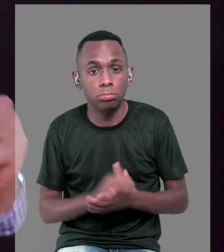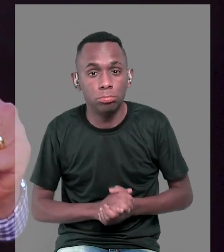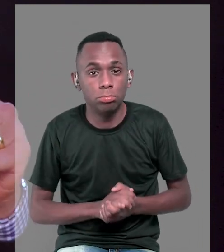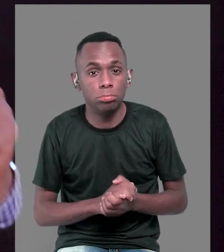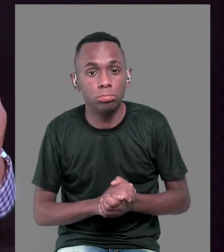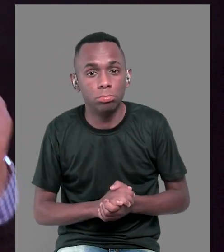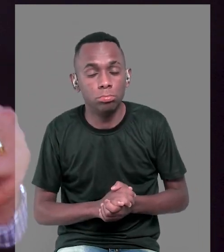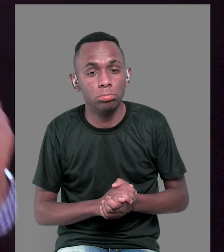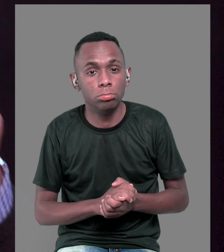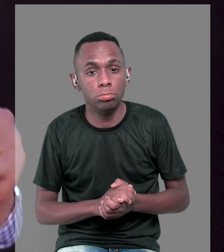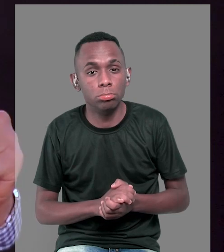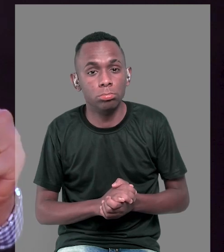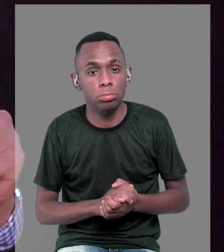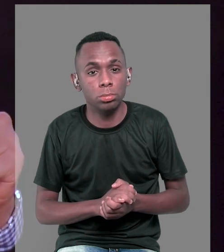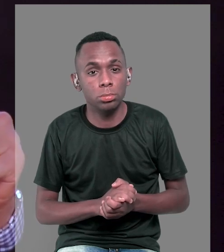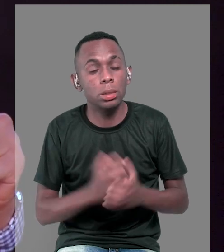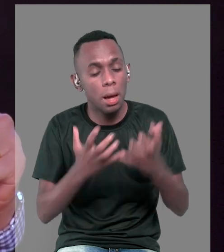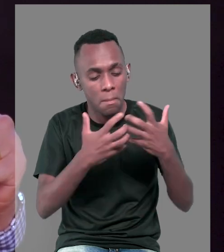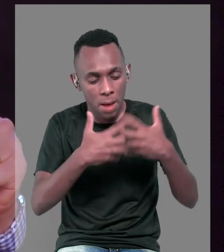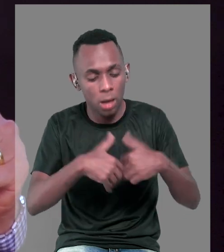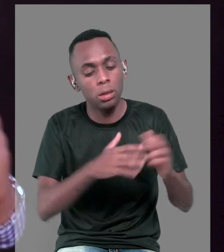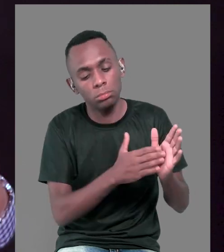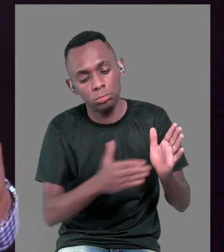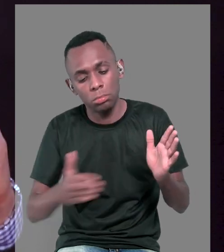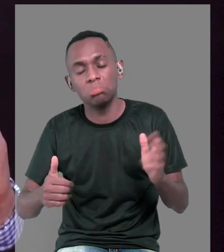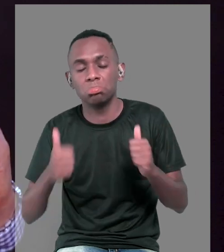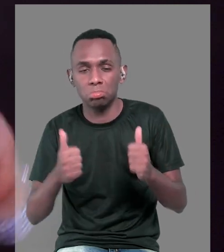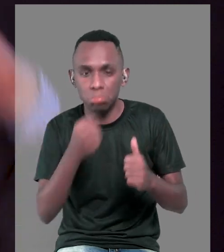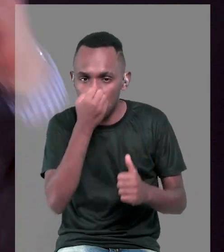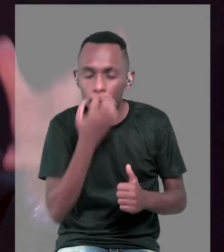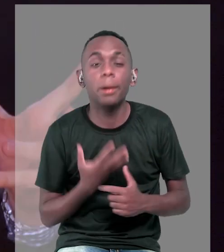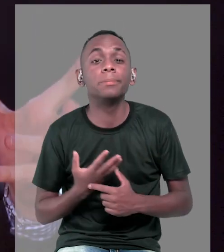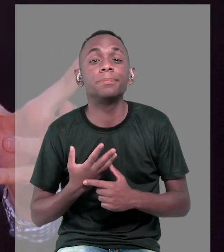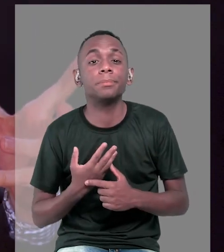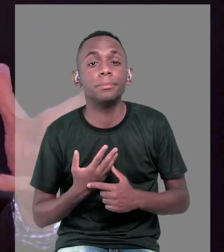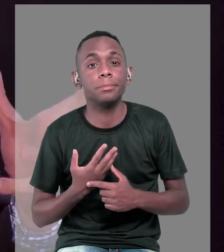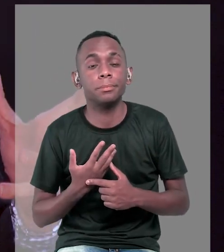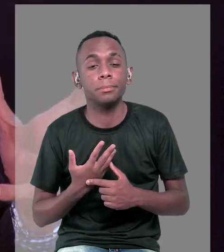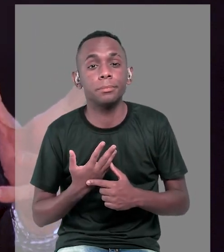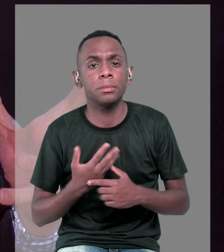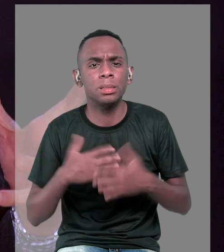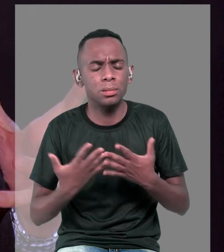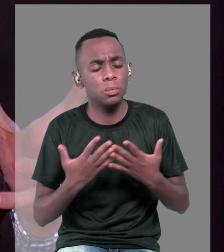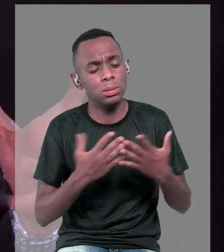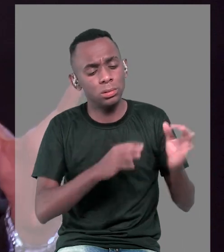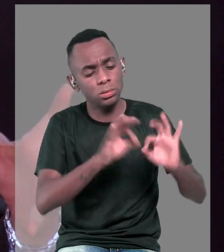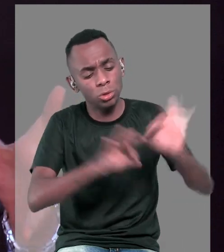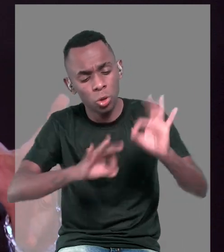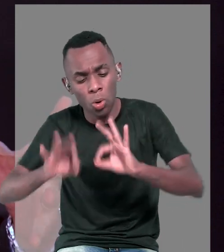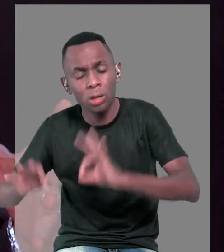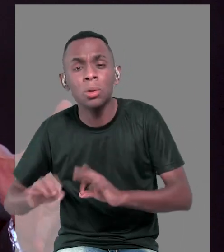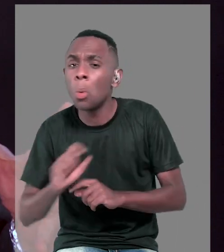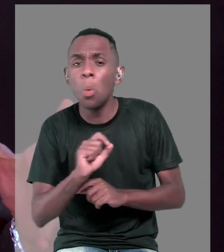a máquina poderá se sair bem. E aí, o que são essas operações? Elas